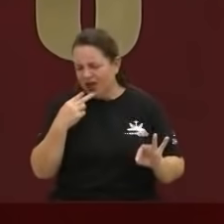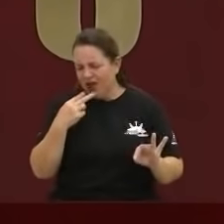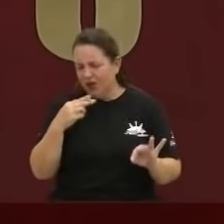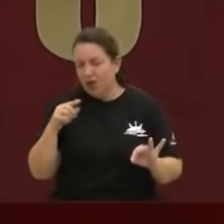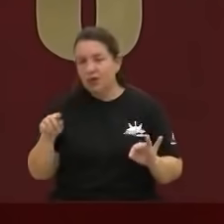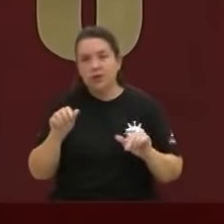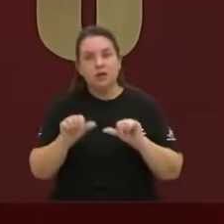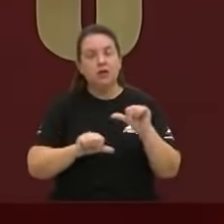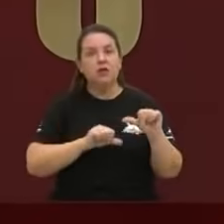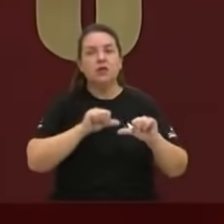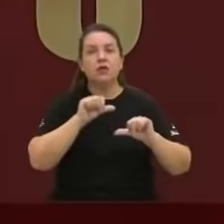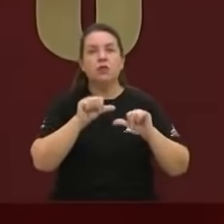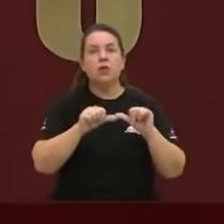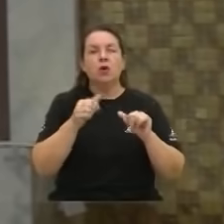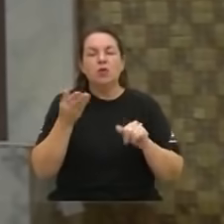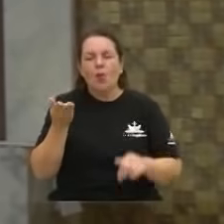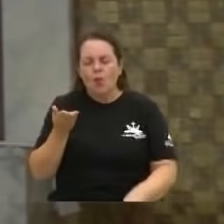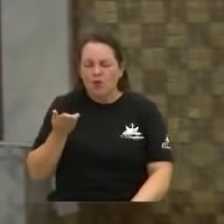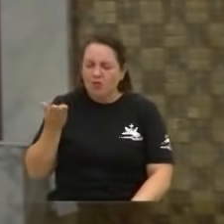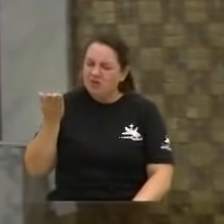se transformou num mendigo.